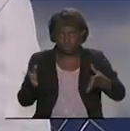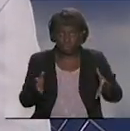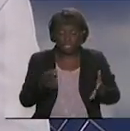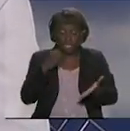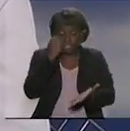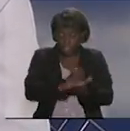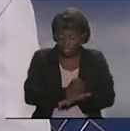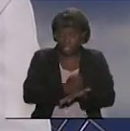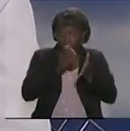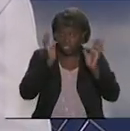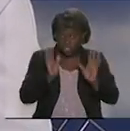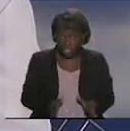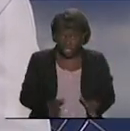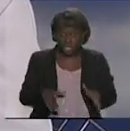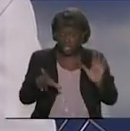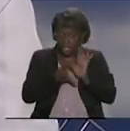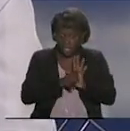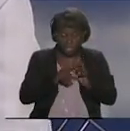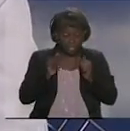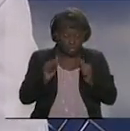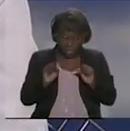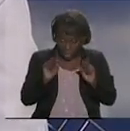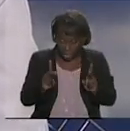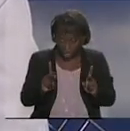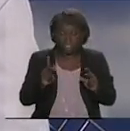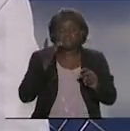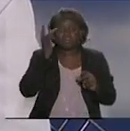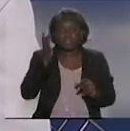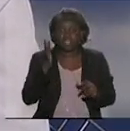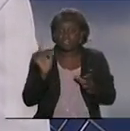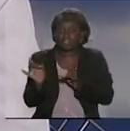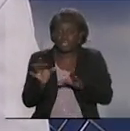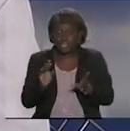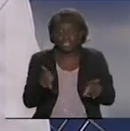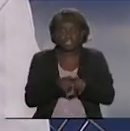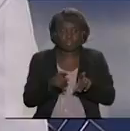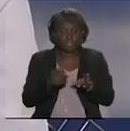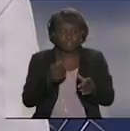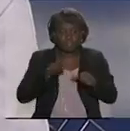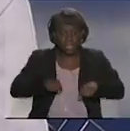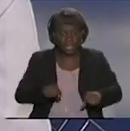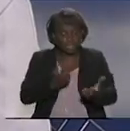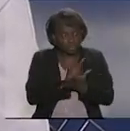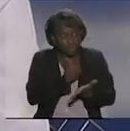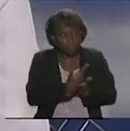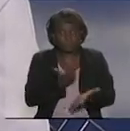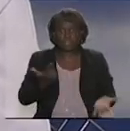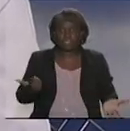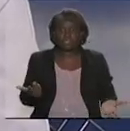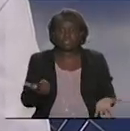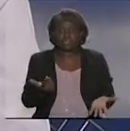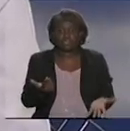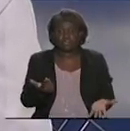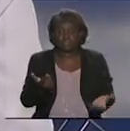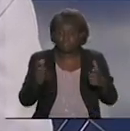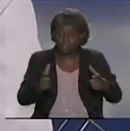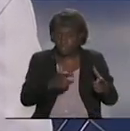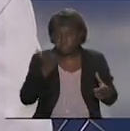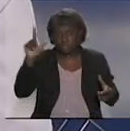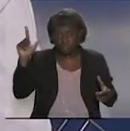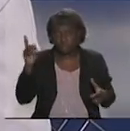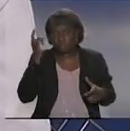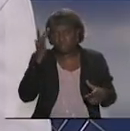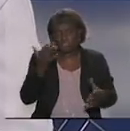escoamento da produção, porque aí com o selo de inspeção estando legalizado, é bem mais fácil vender, é mais fácil ser comprado por um supermercado,